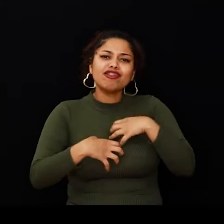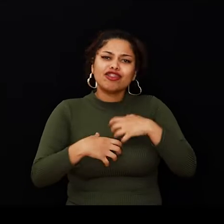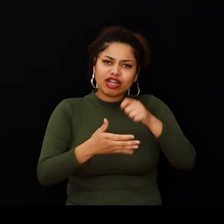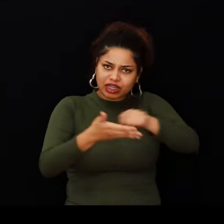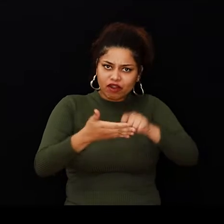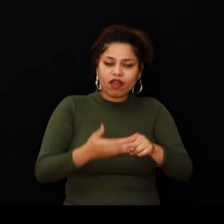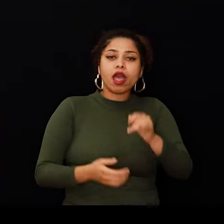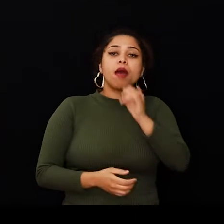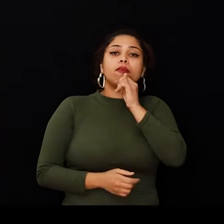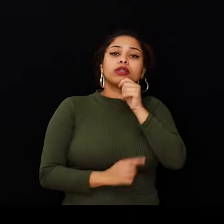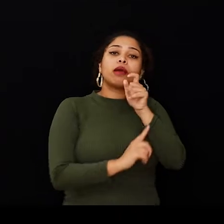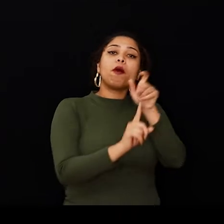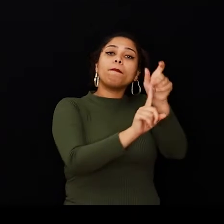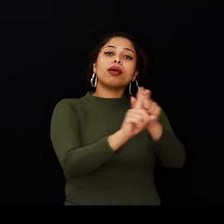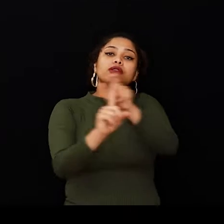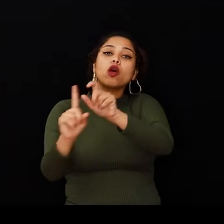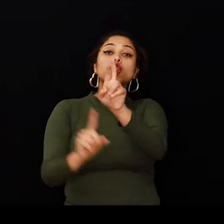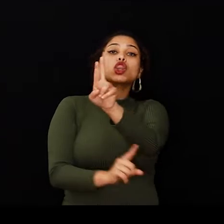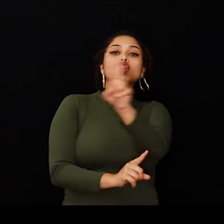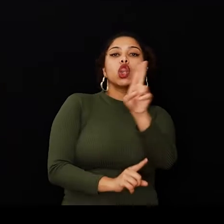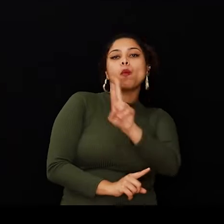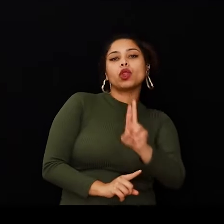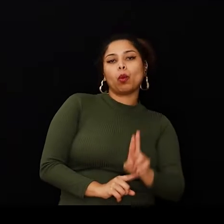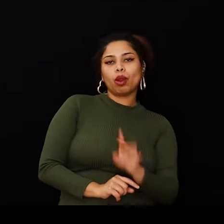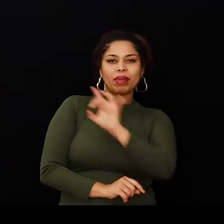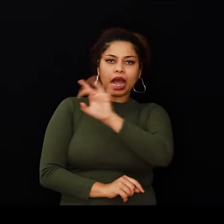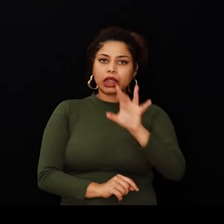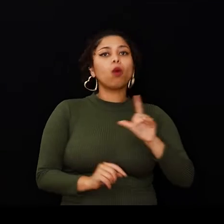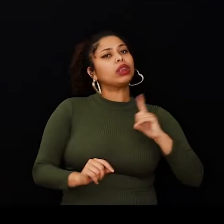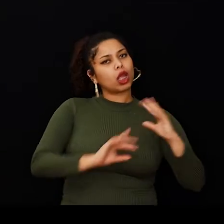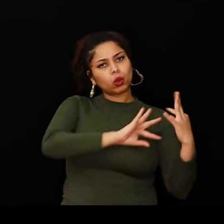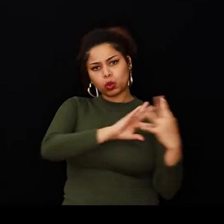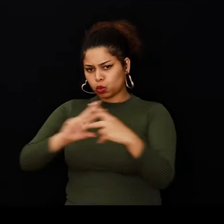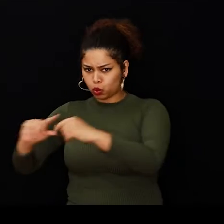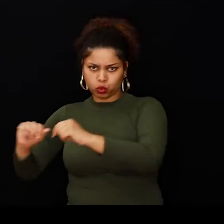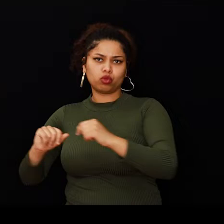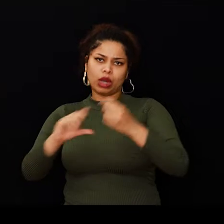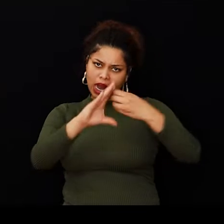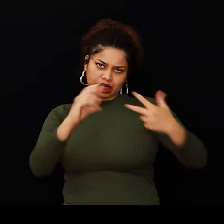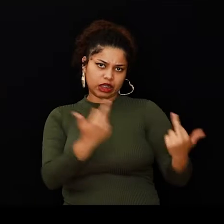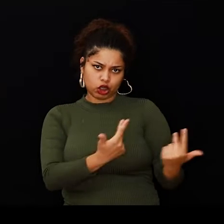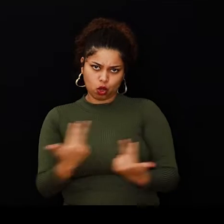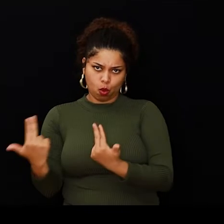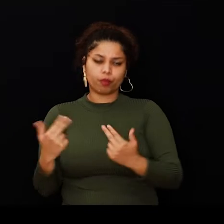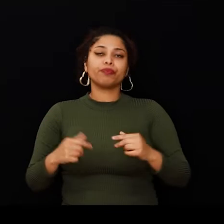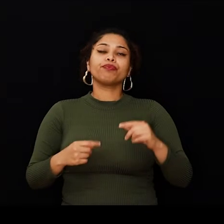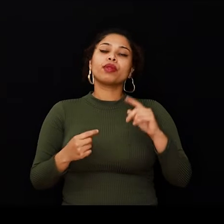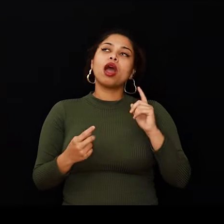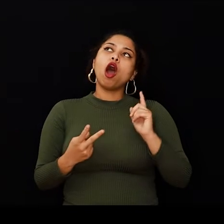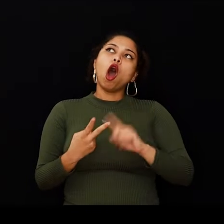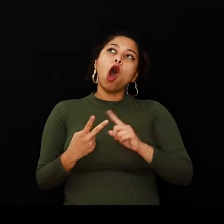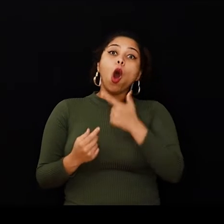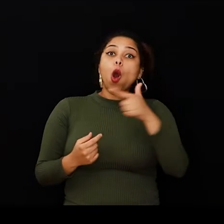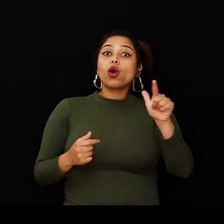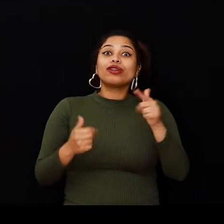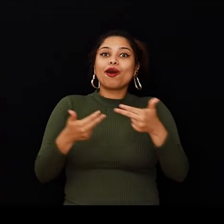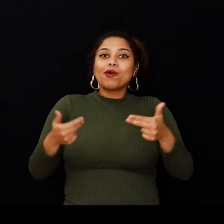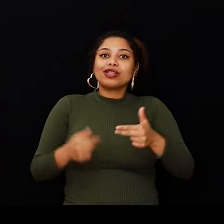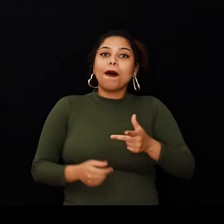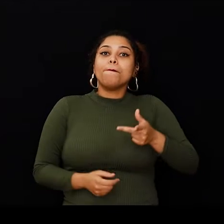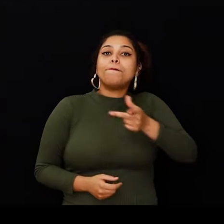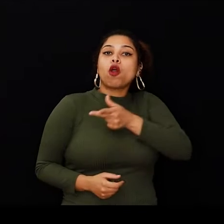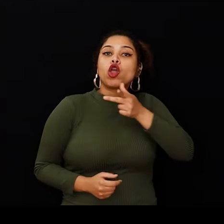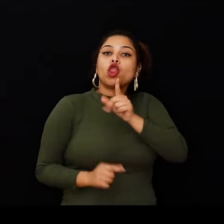escrita. Então, por exemplo, o nome das personagens é algo que vai aparecer em todos. Outra questão bastante interessante é a questão dos